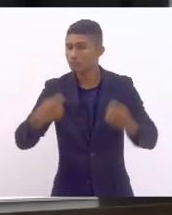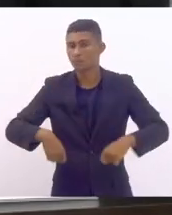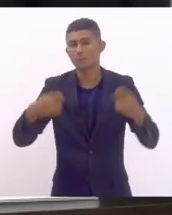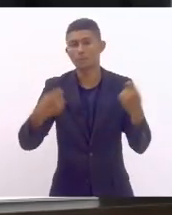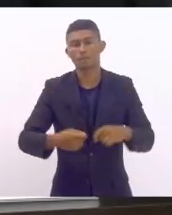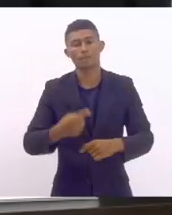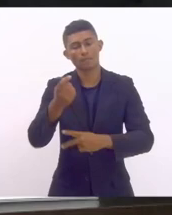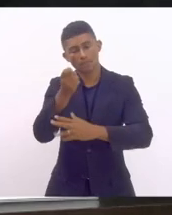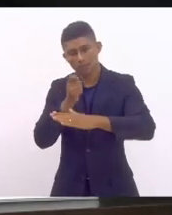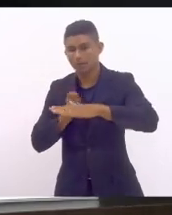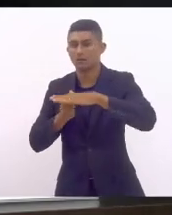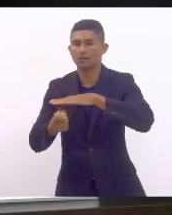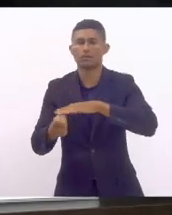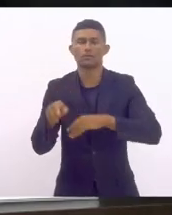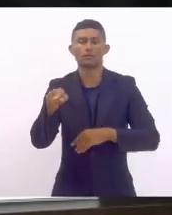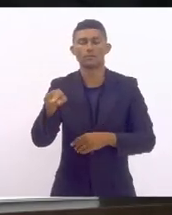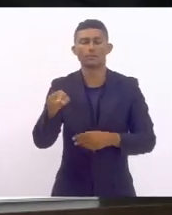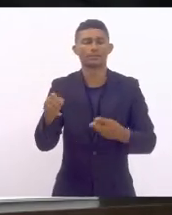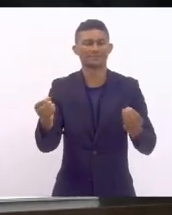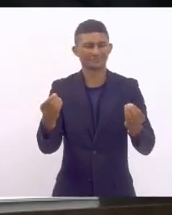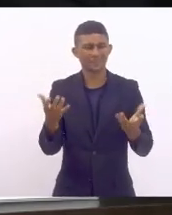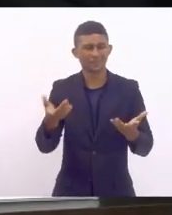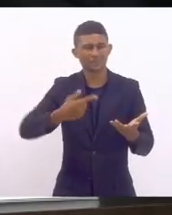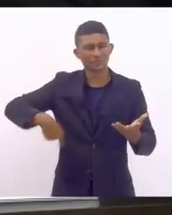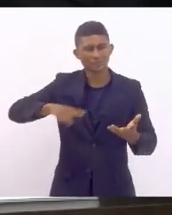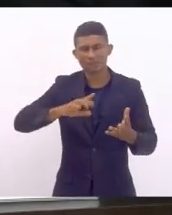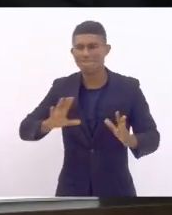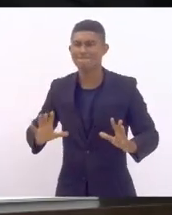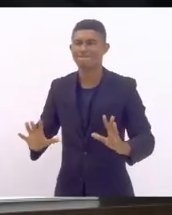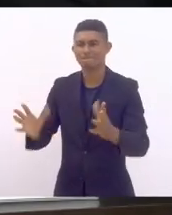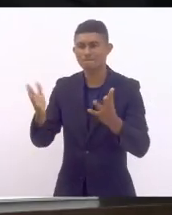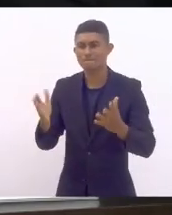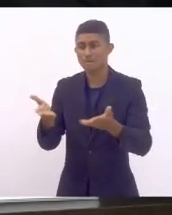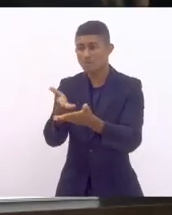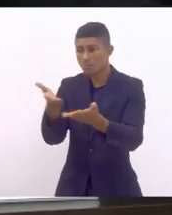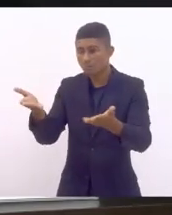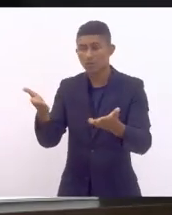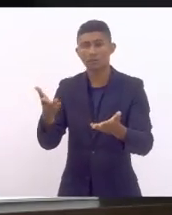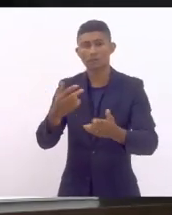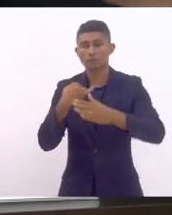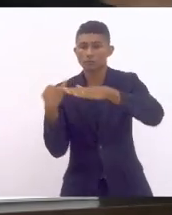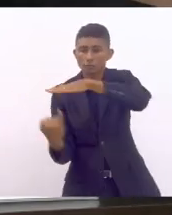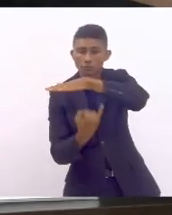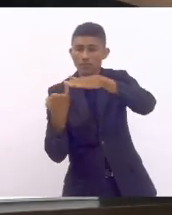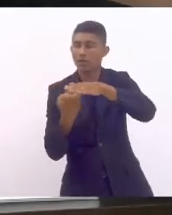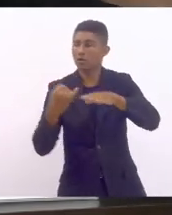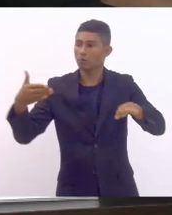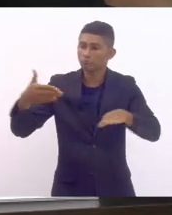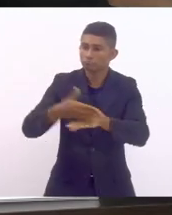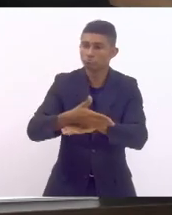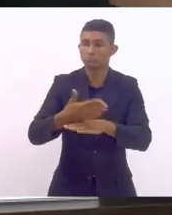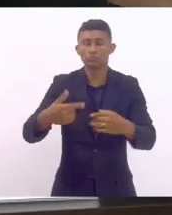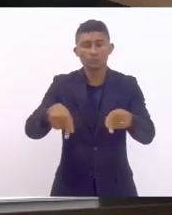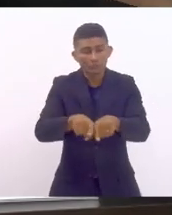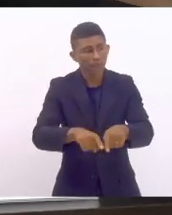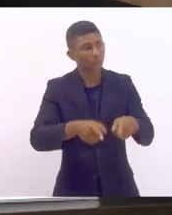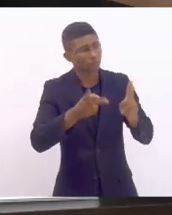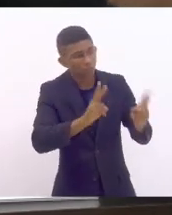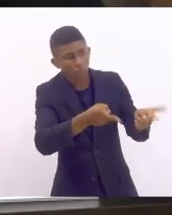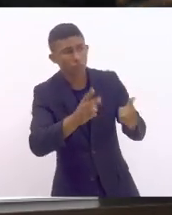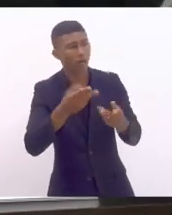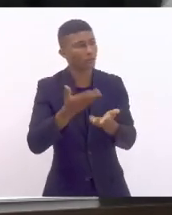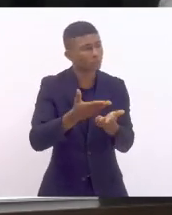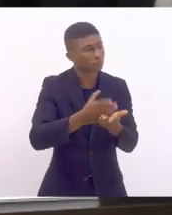para que a gente possa não só é promover o acesso a nossas instituições mas também a permanência e êxito